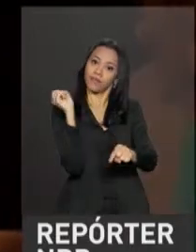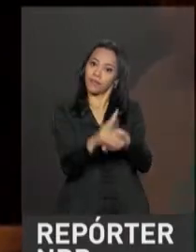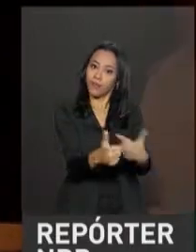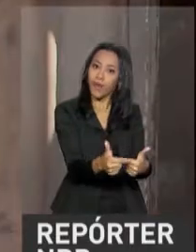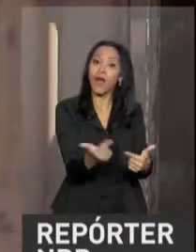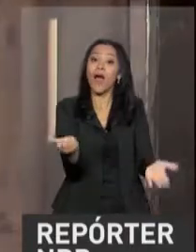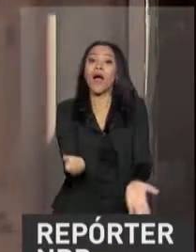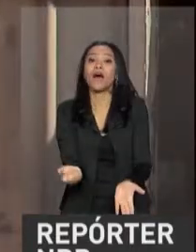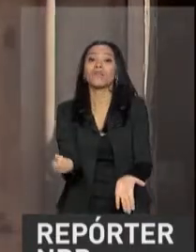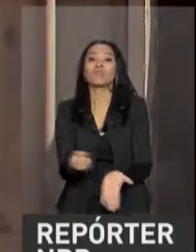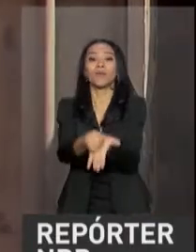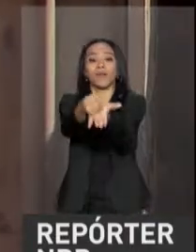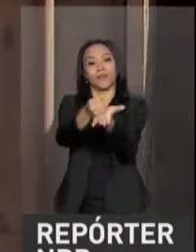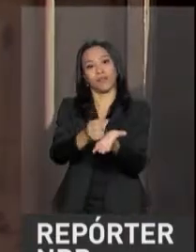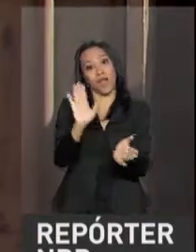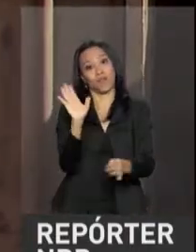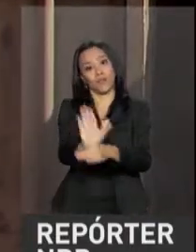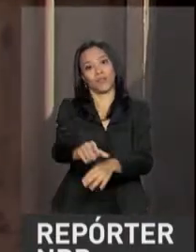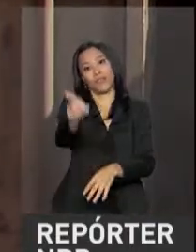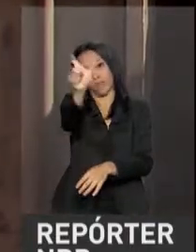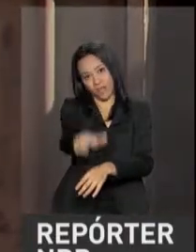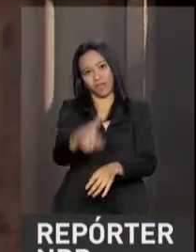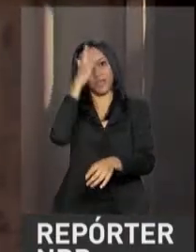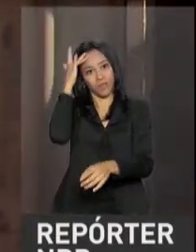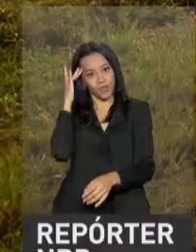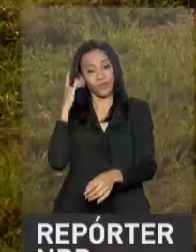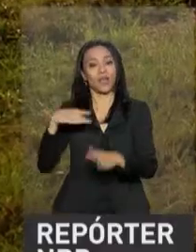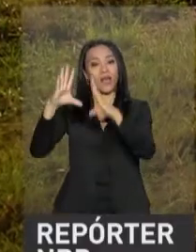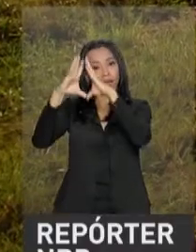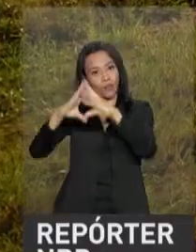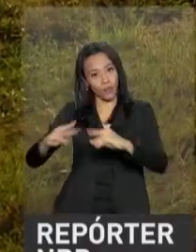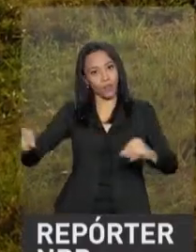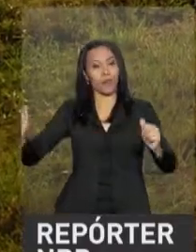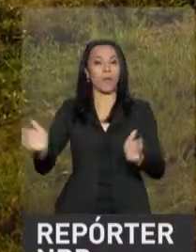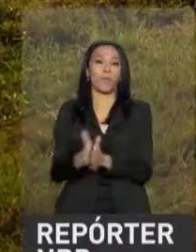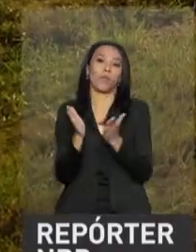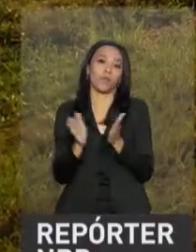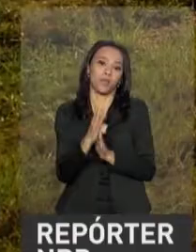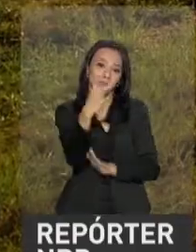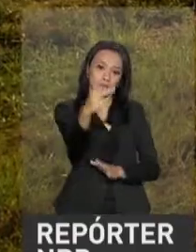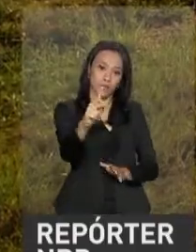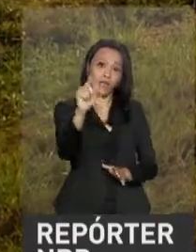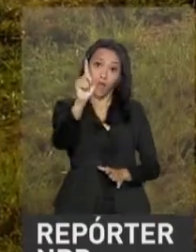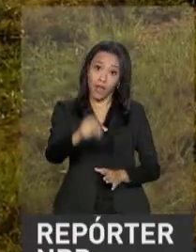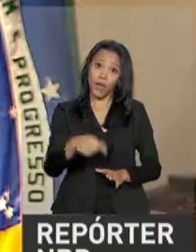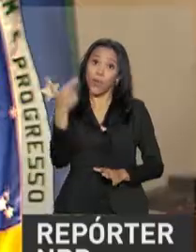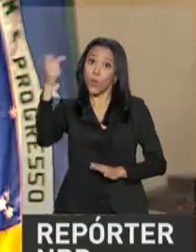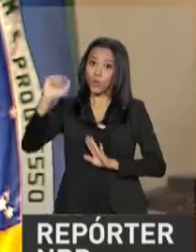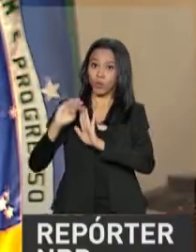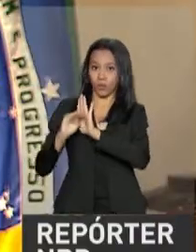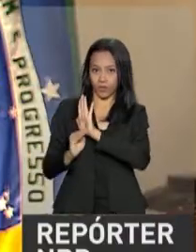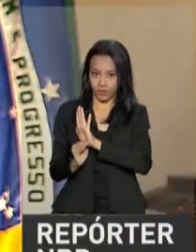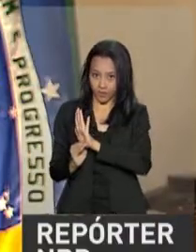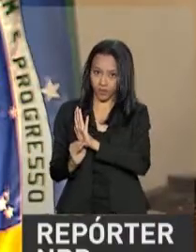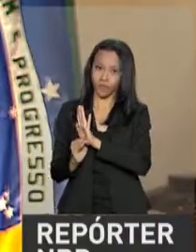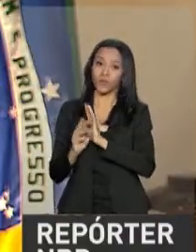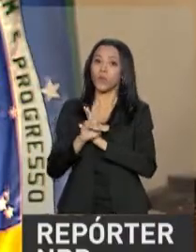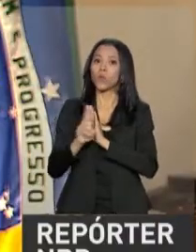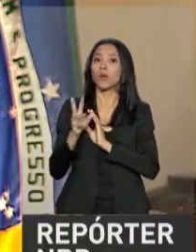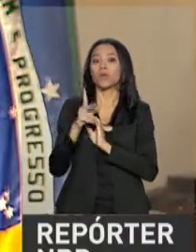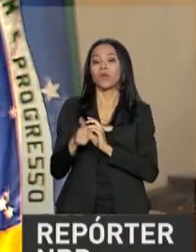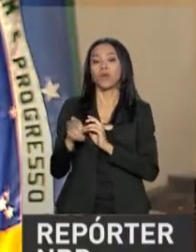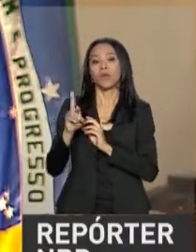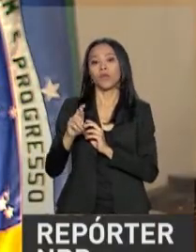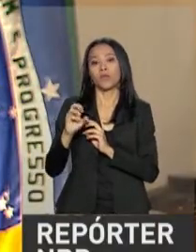pessoas a superarem a pobreza de forma sustentável é o caso do plano progredir o programa progredir